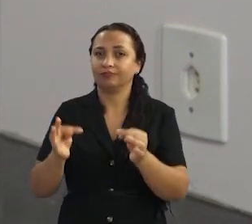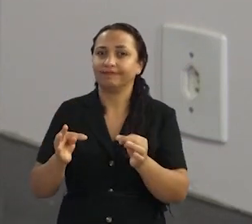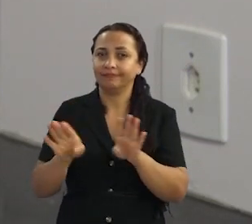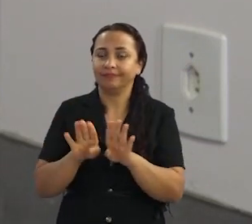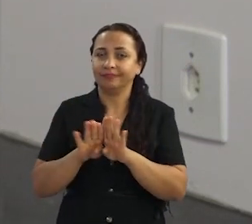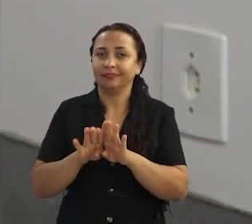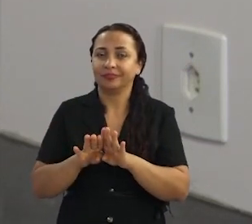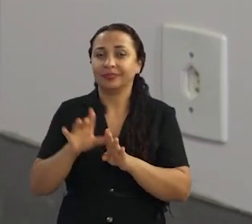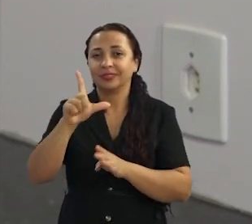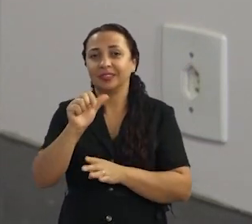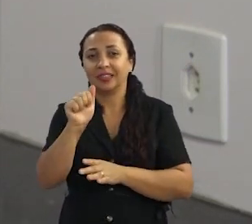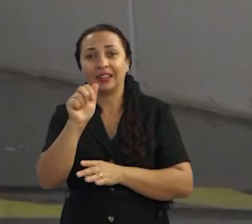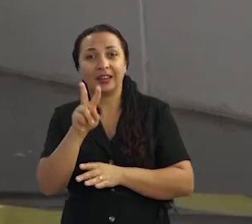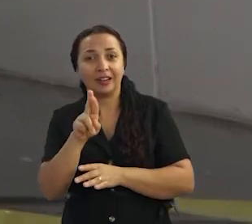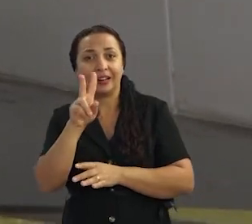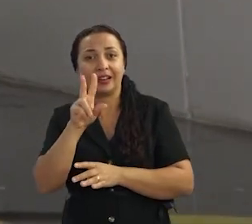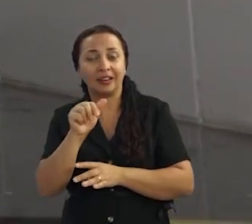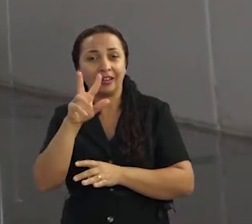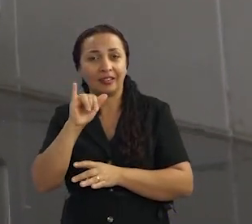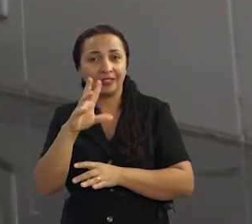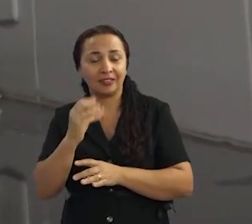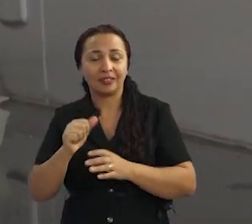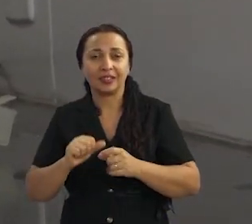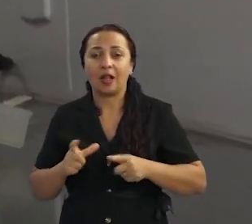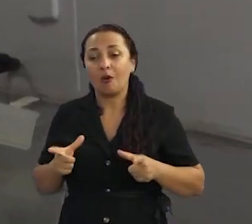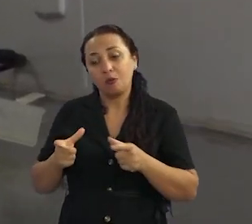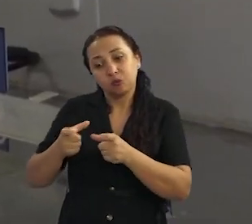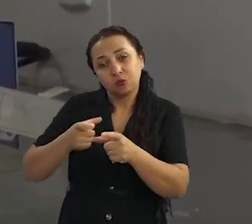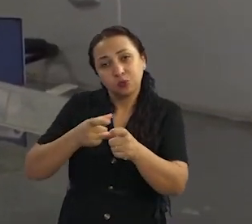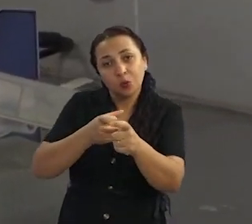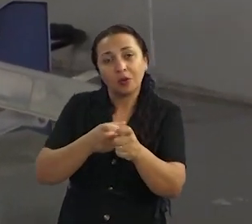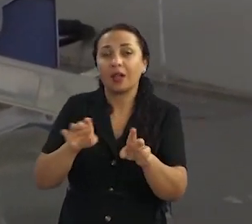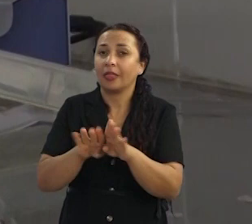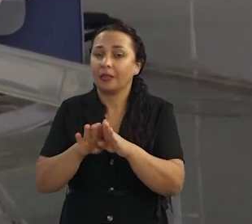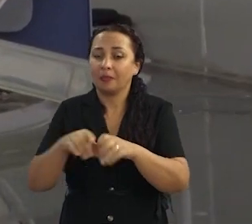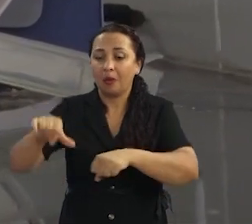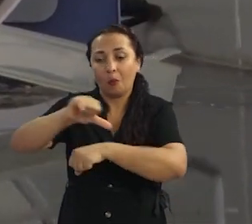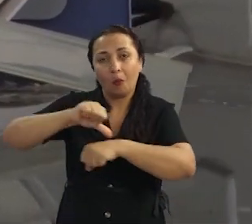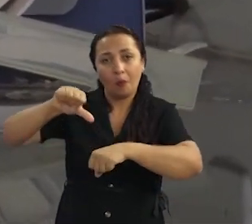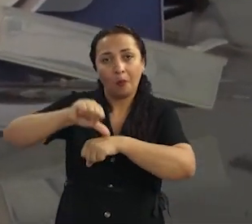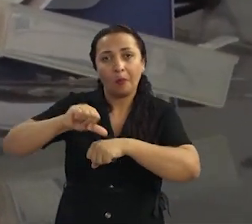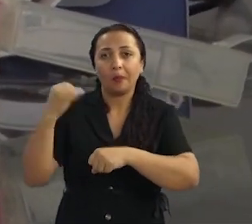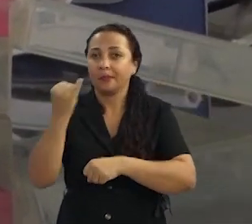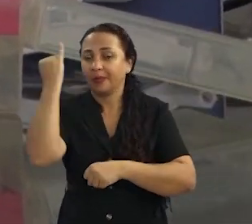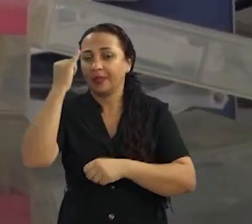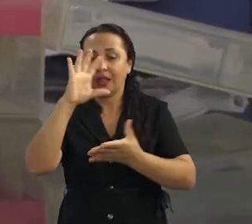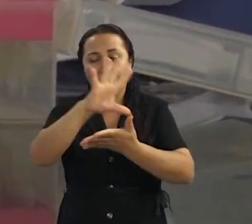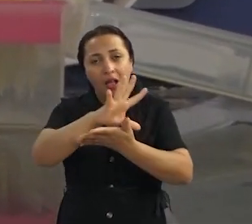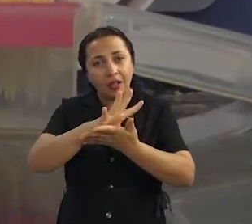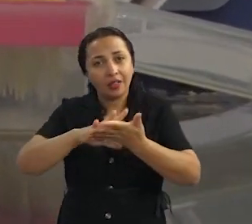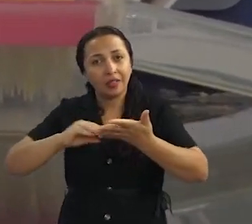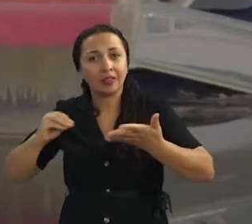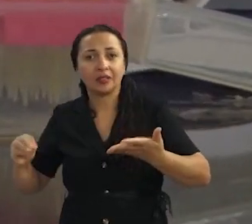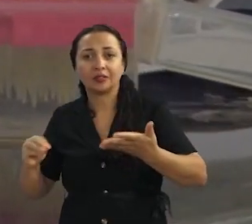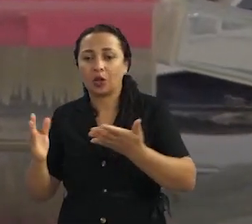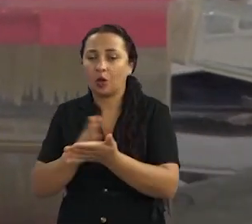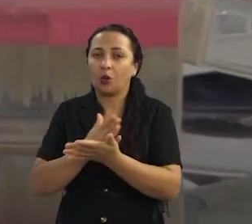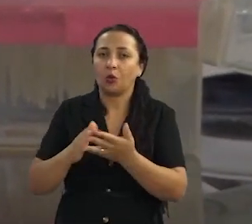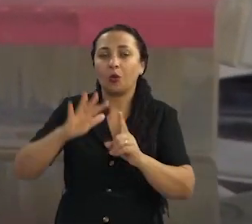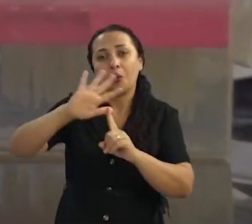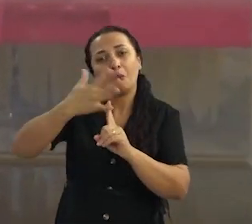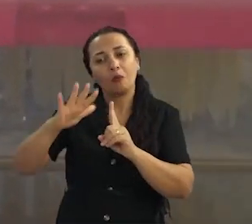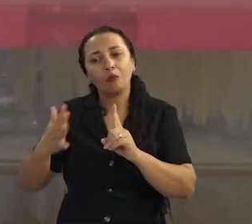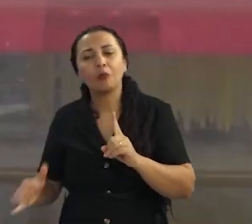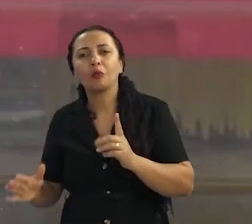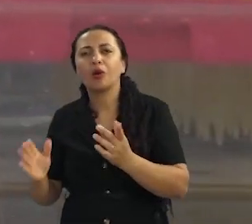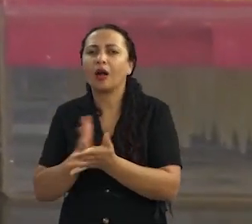de produtos com atividade larvicida, nós podemos citar os óleos essenciais, que são produtos de extração de